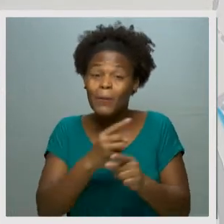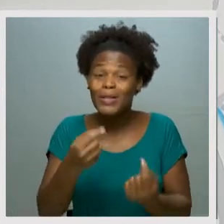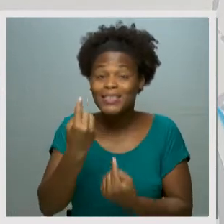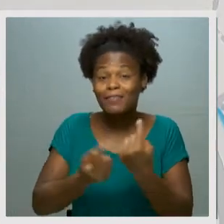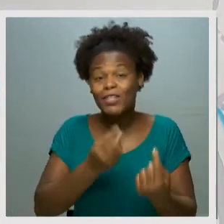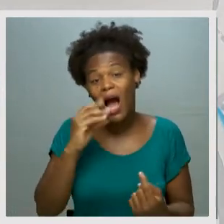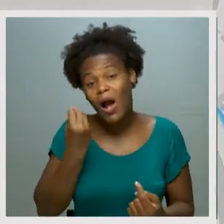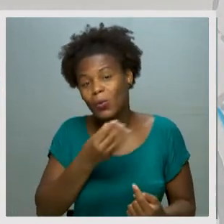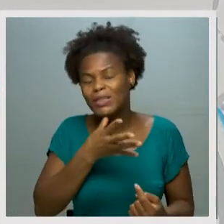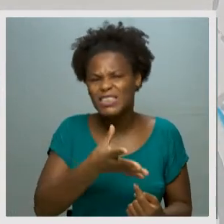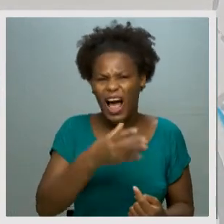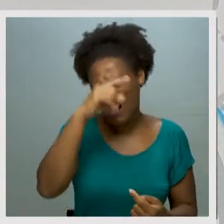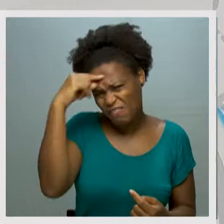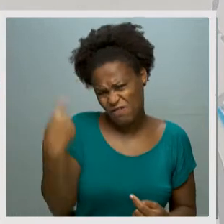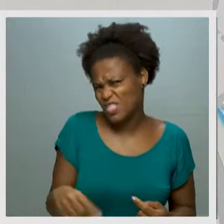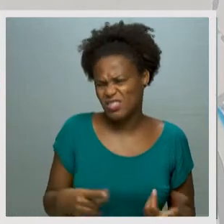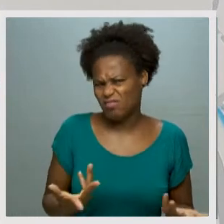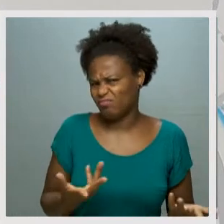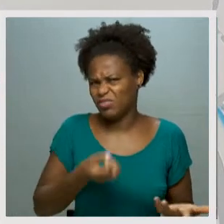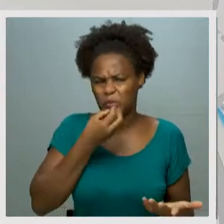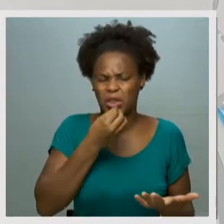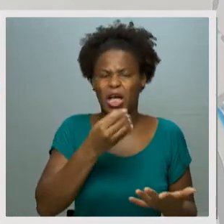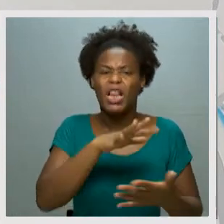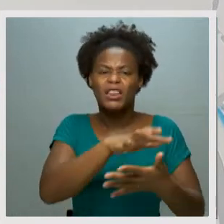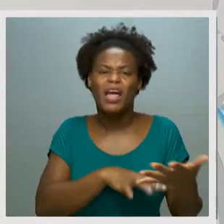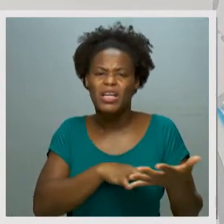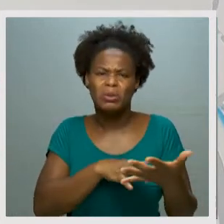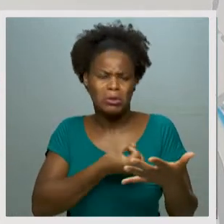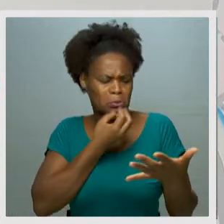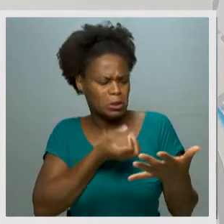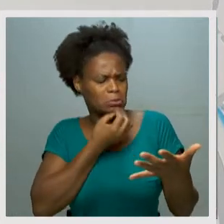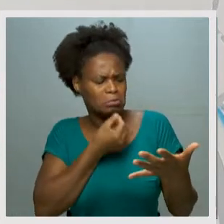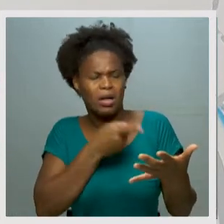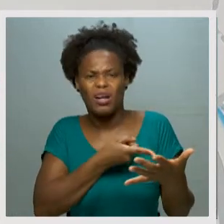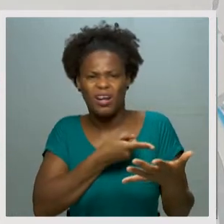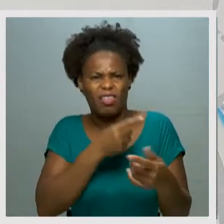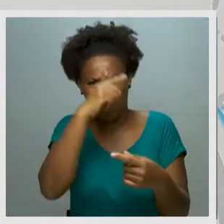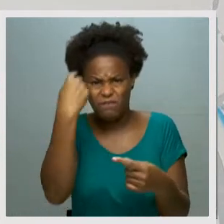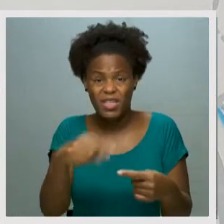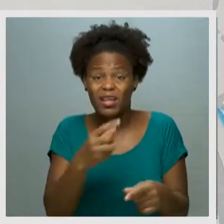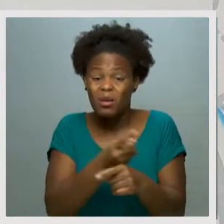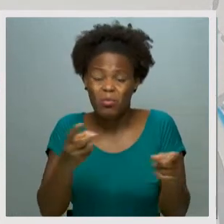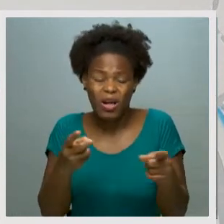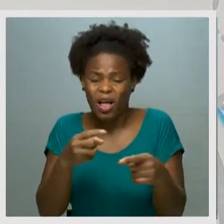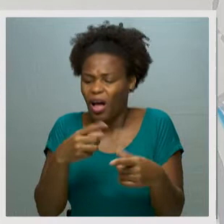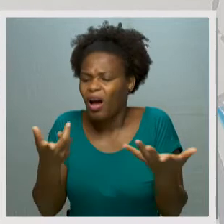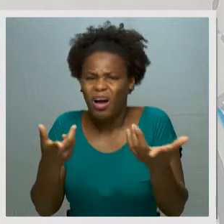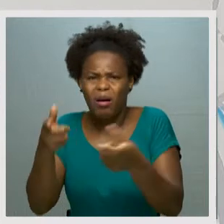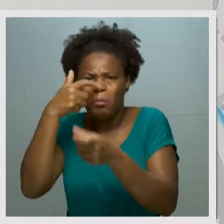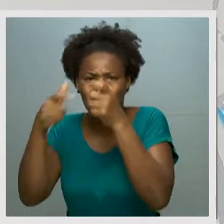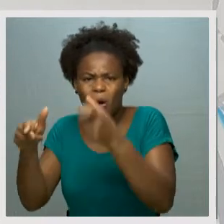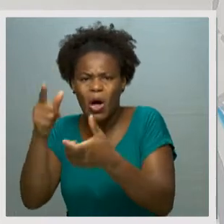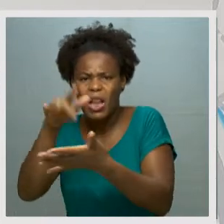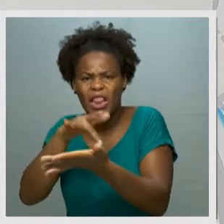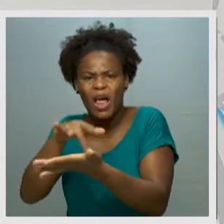os alunos dizem sempre, é difícil interpretar um texto. Ou seja, você tentar perceber o que o autor quis dizer com aquela